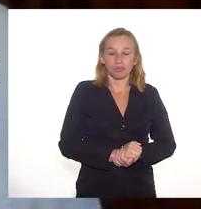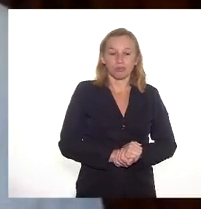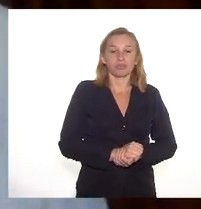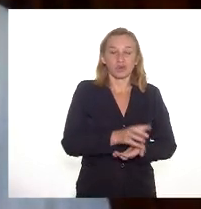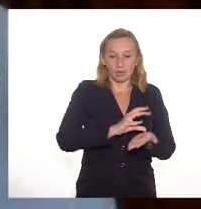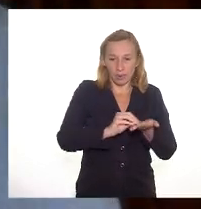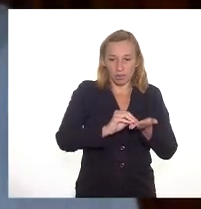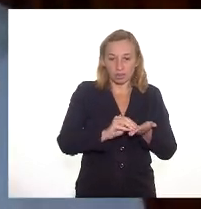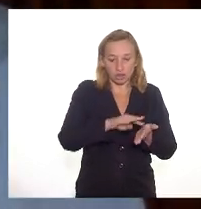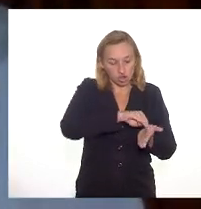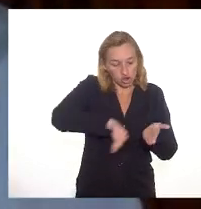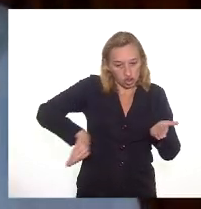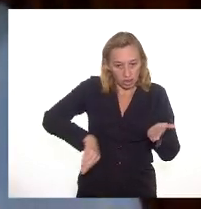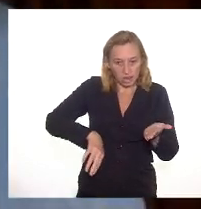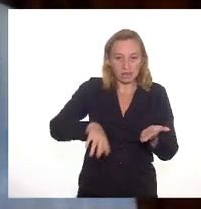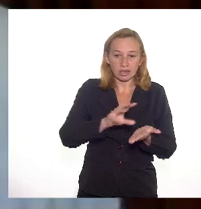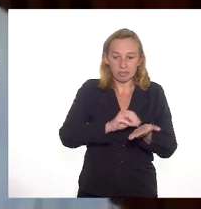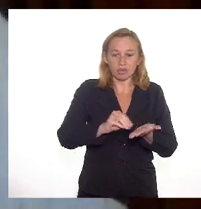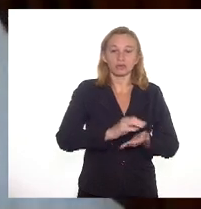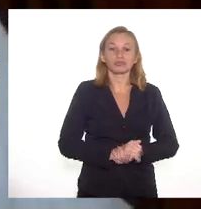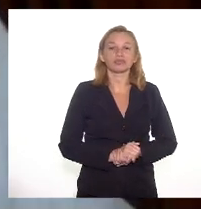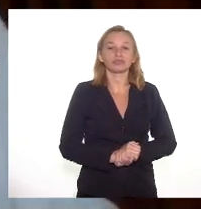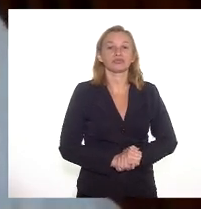na pauta. Então, retirada de pauta do autor.